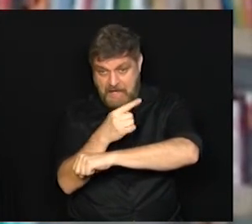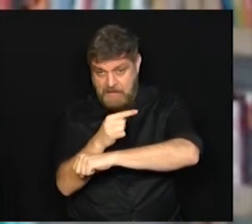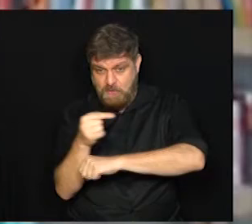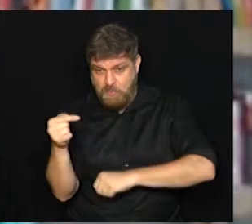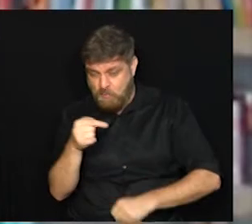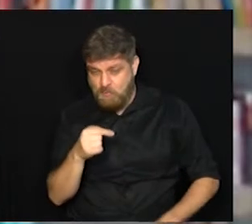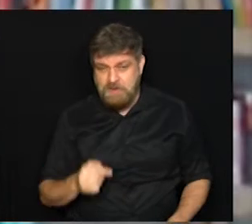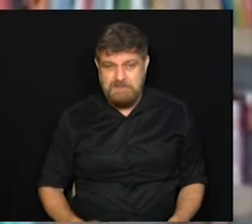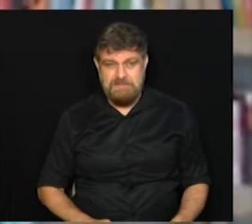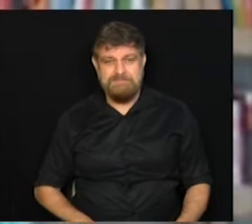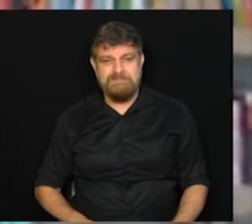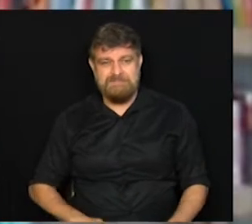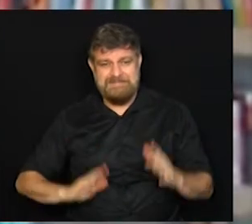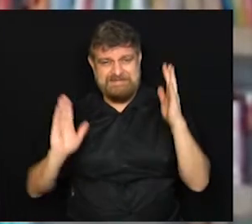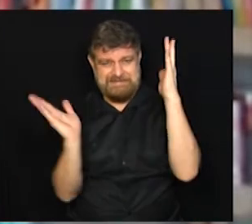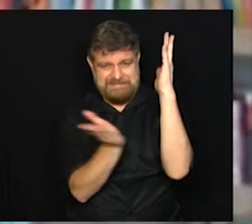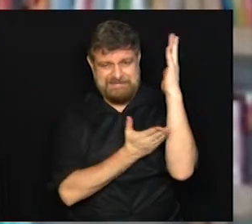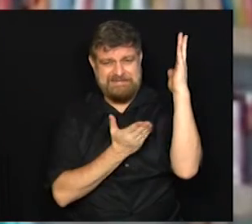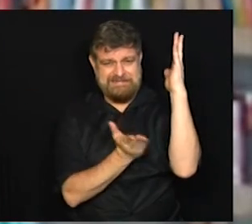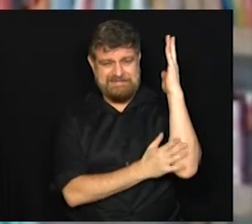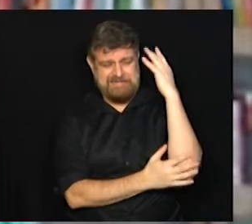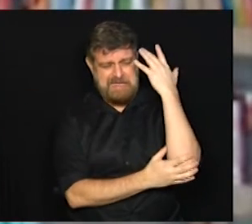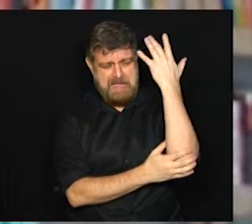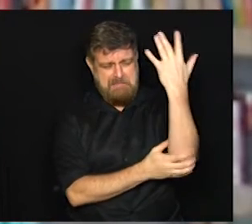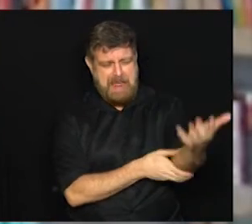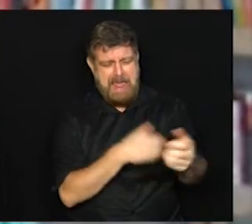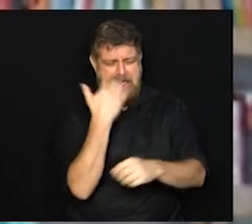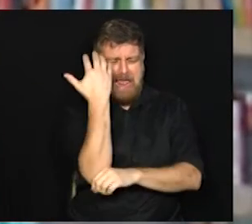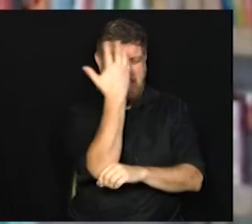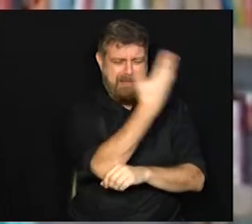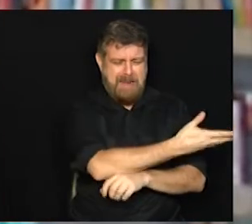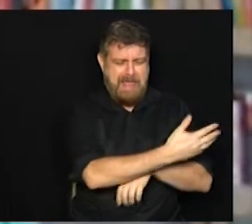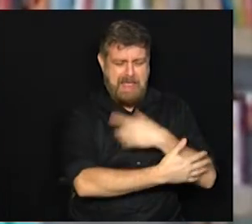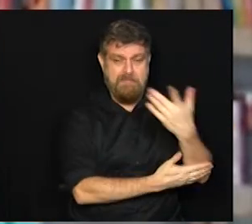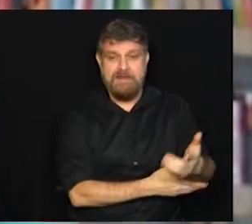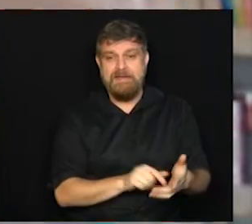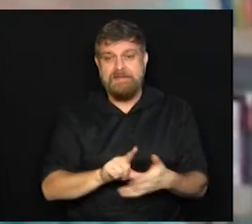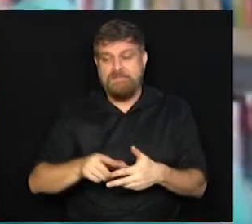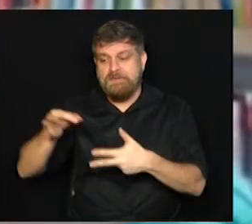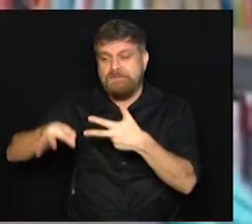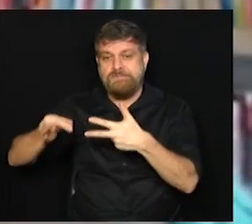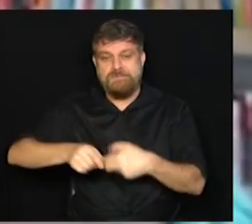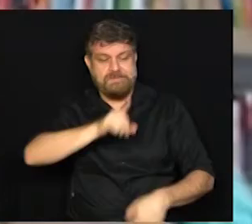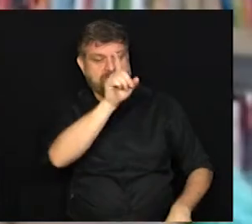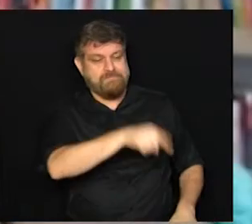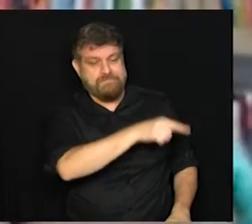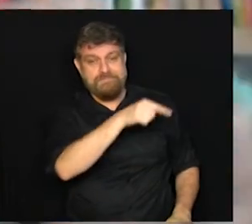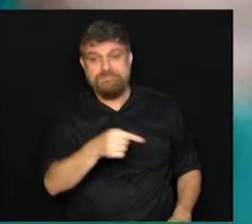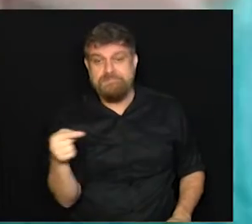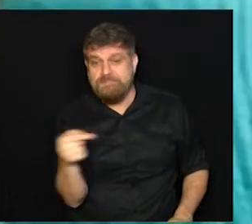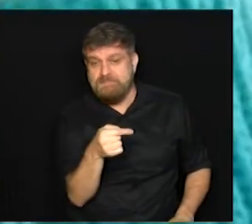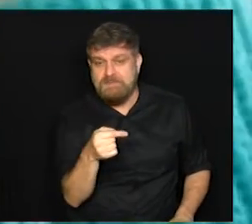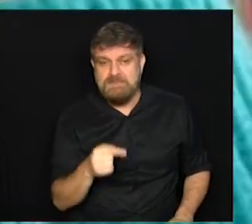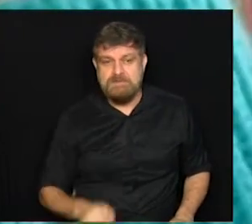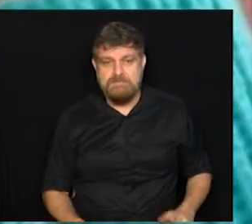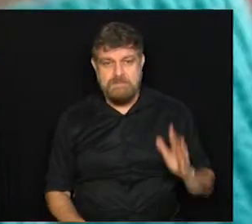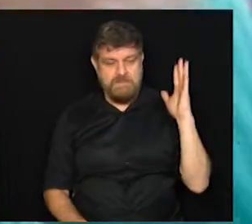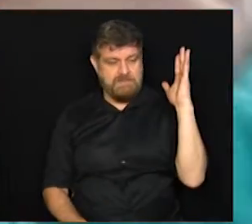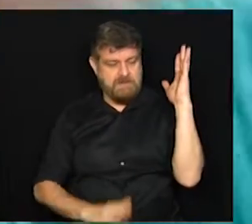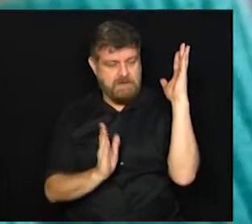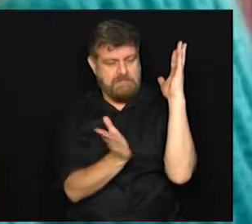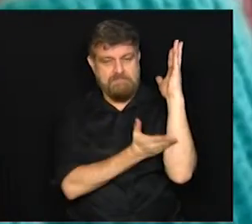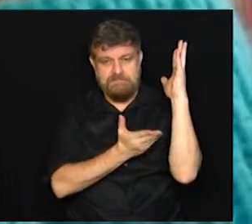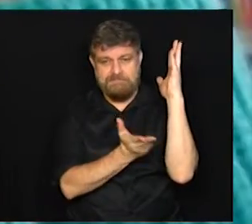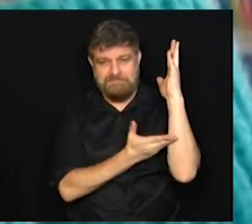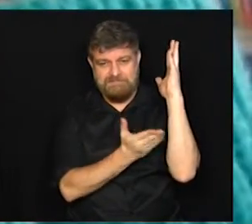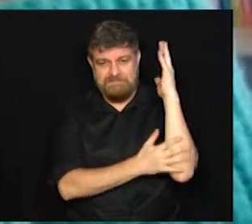retirada das árvores, a obra foi embargada, mas as árvores que já tinham sido retiradas,